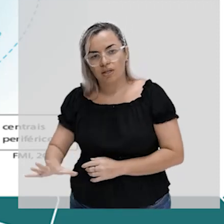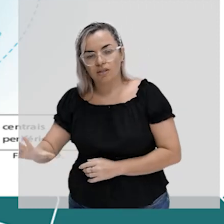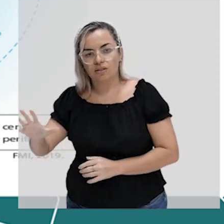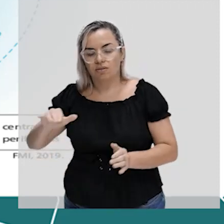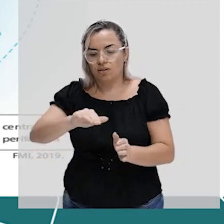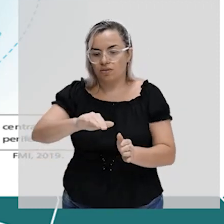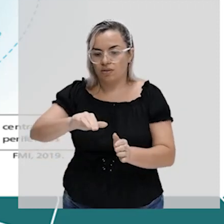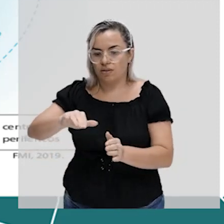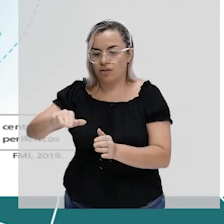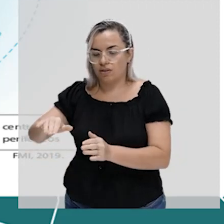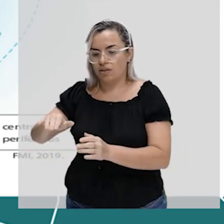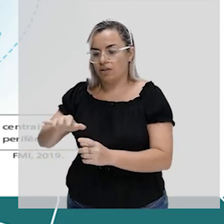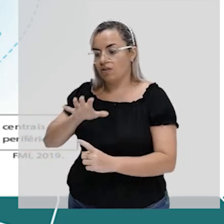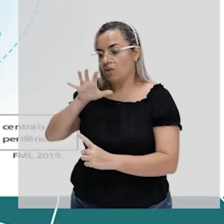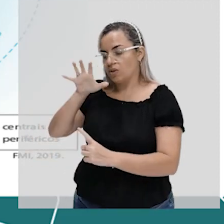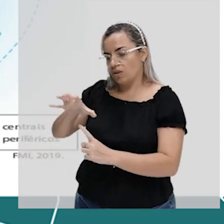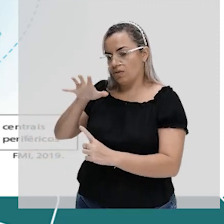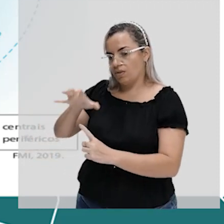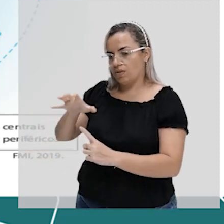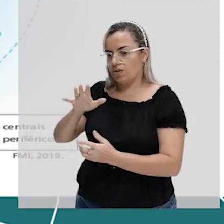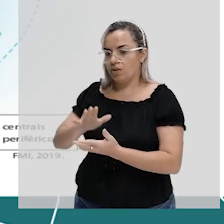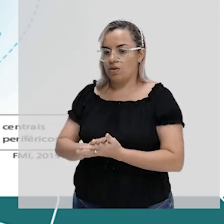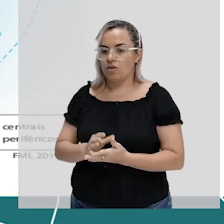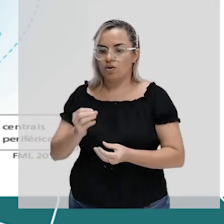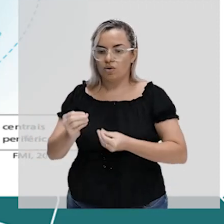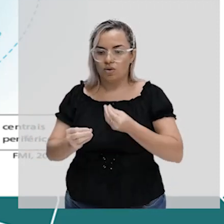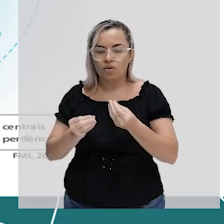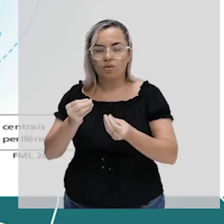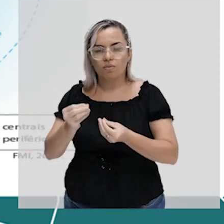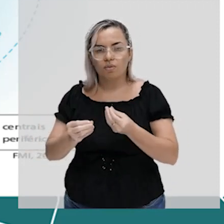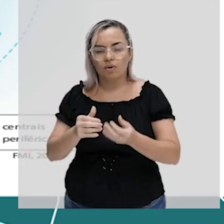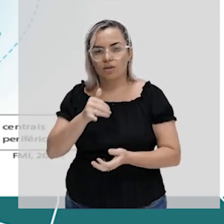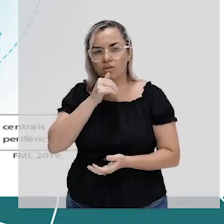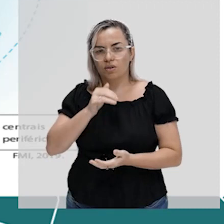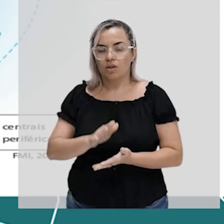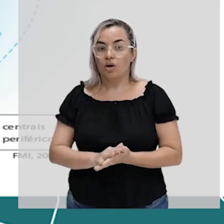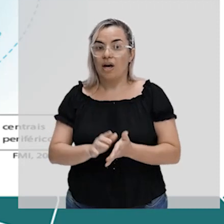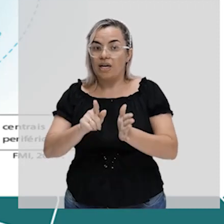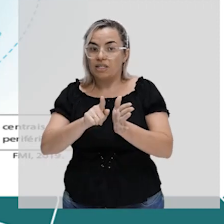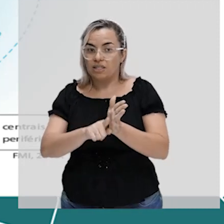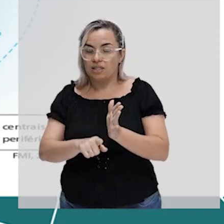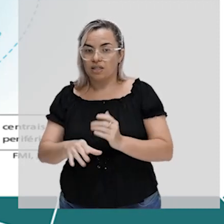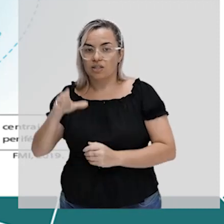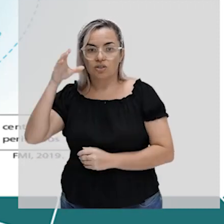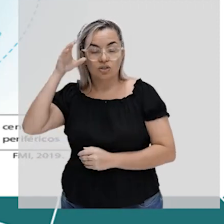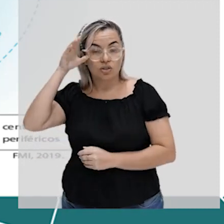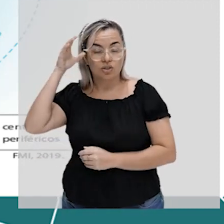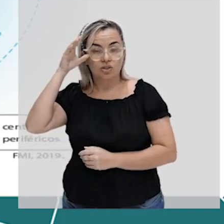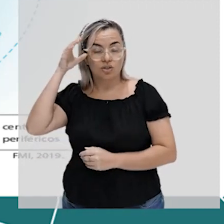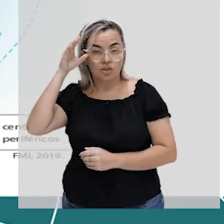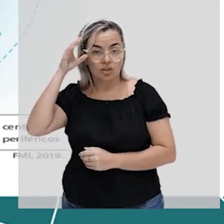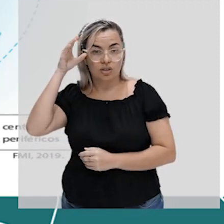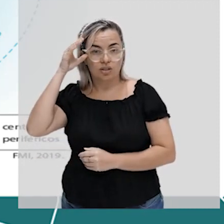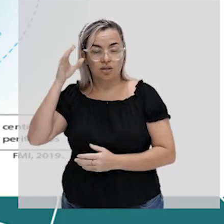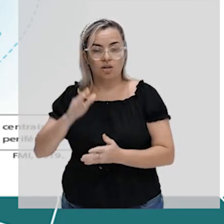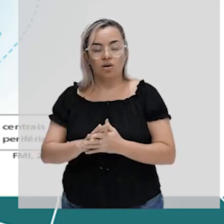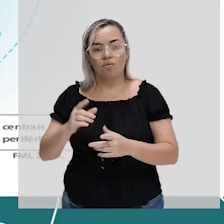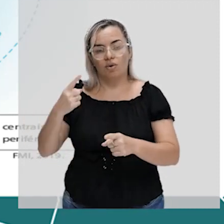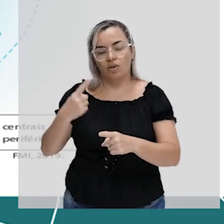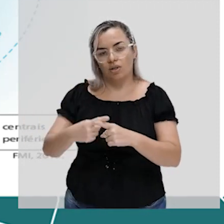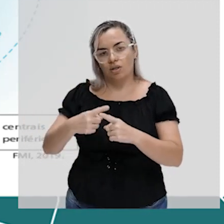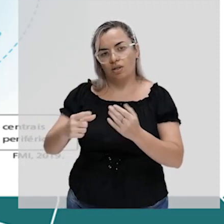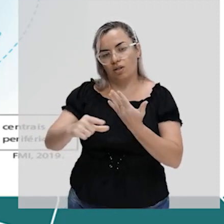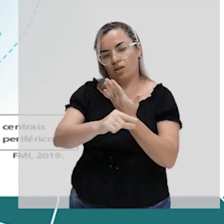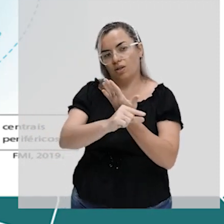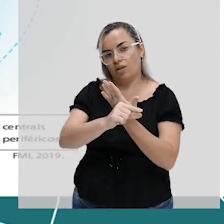tá? A China. A China aqui está marcado como um país periférico, mas em muitos aspectos a China ela já é vista como um país central. Por exemplo,